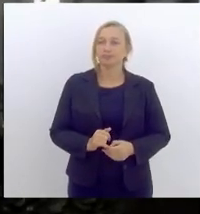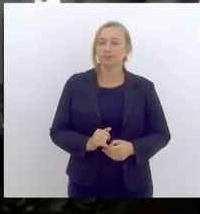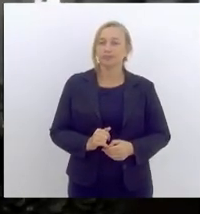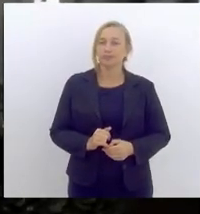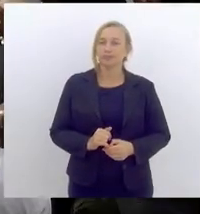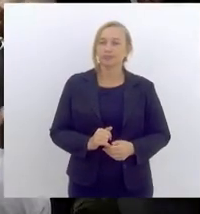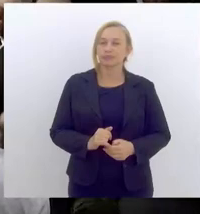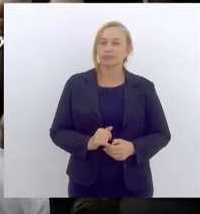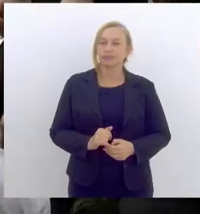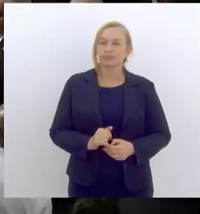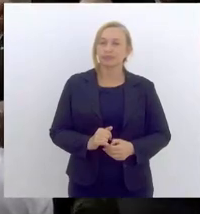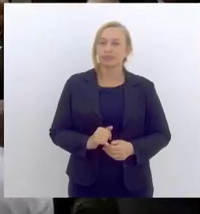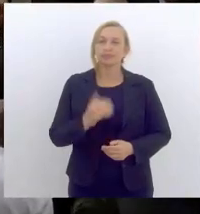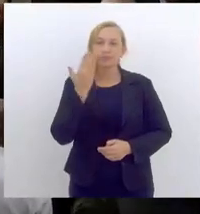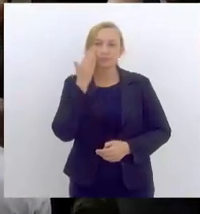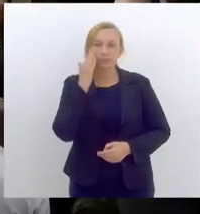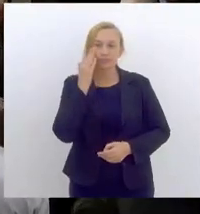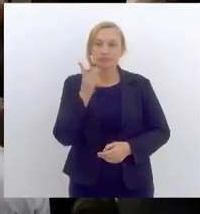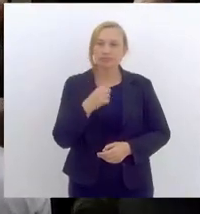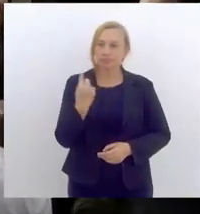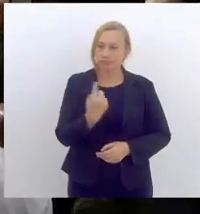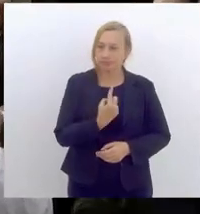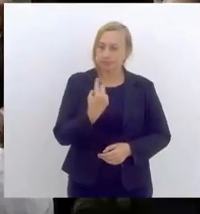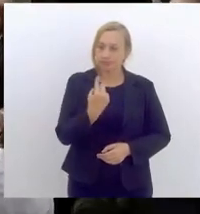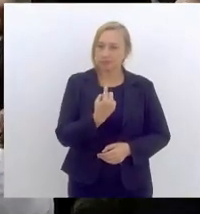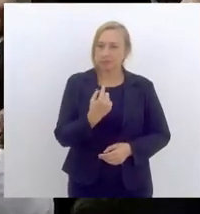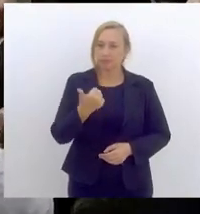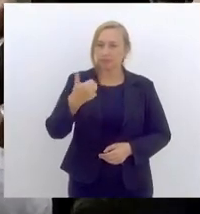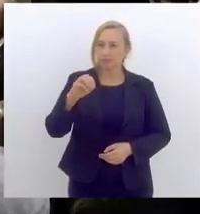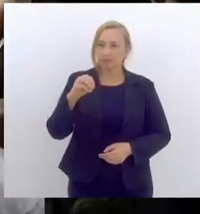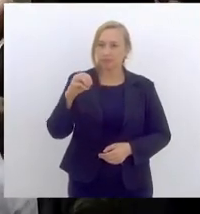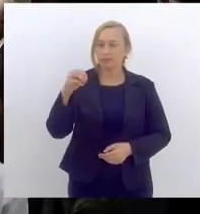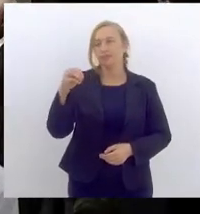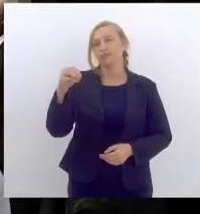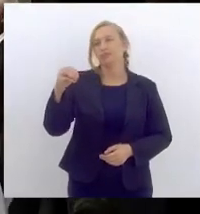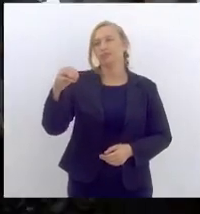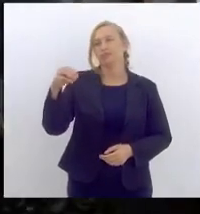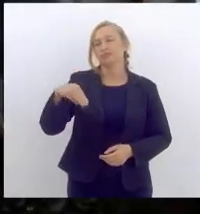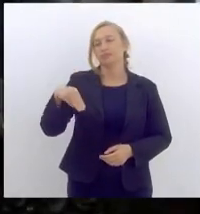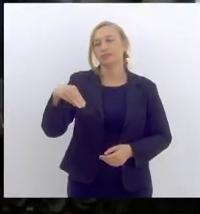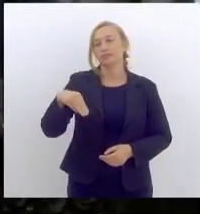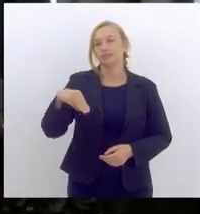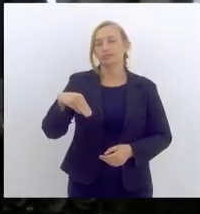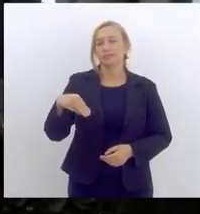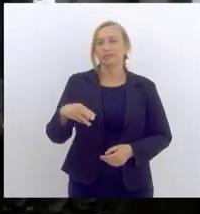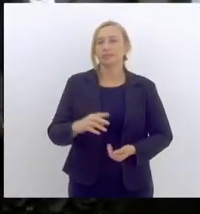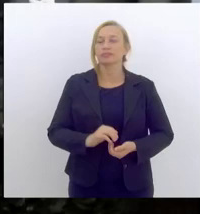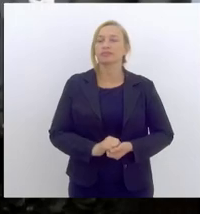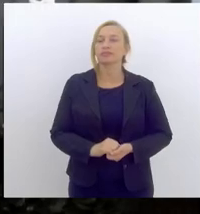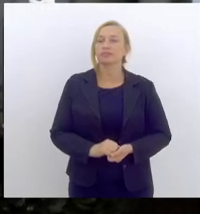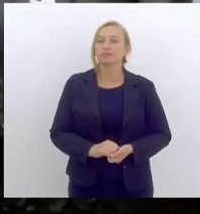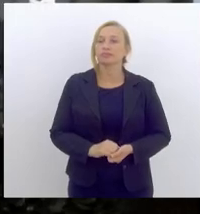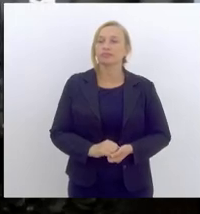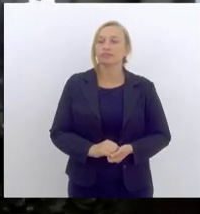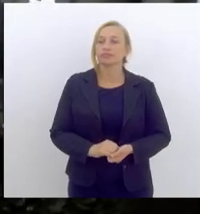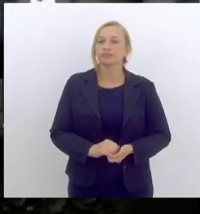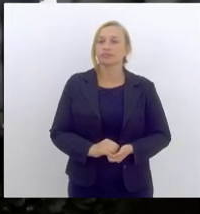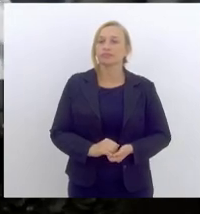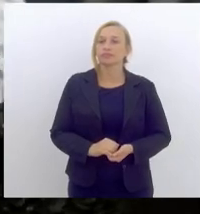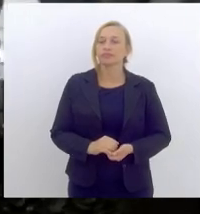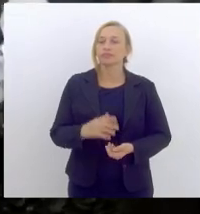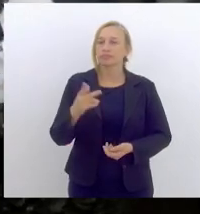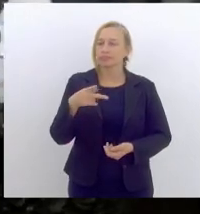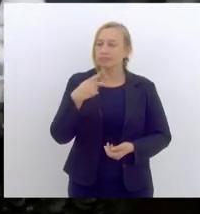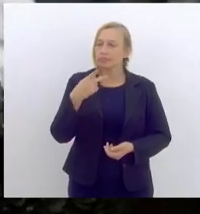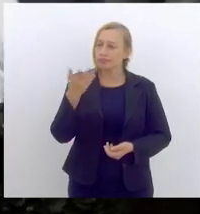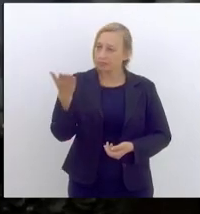Excelência, pelo entendimento nosso, dispõe aproximadamente 10 minutos para o seu